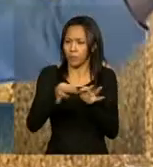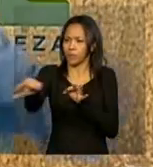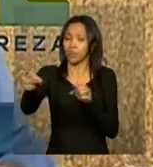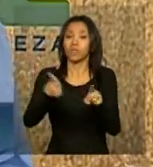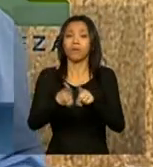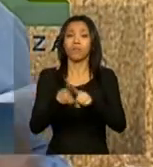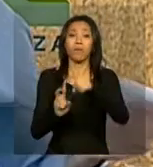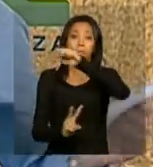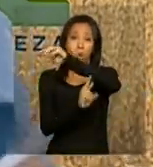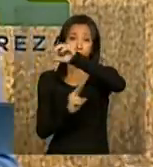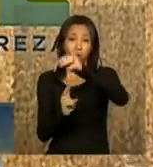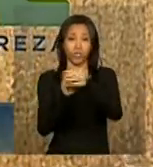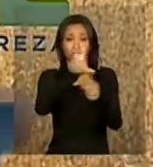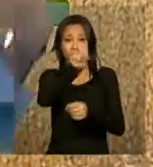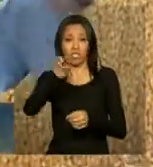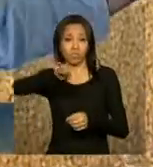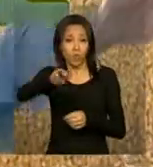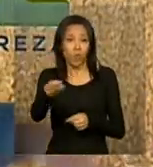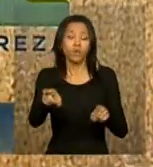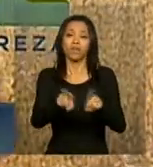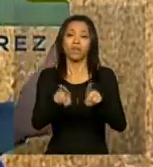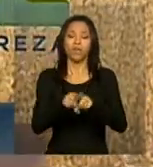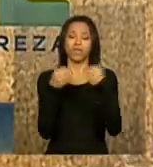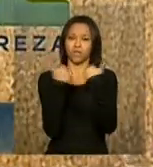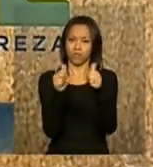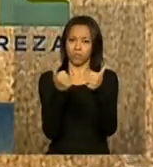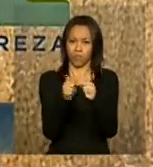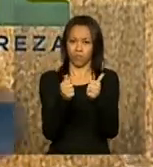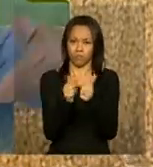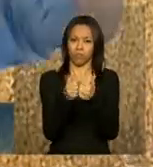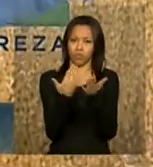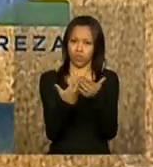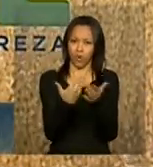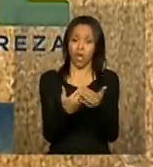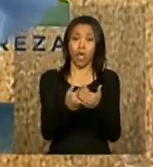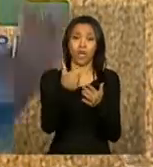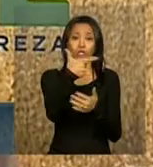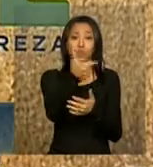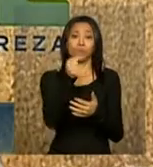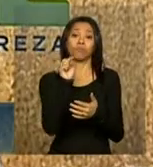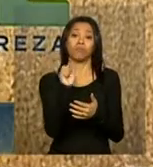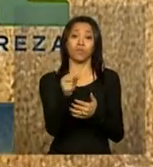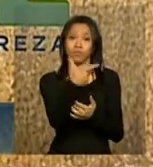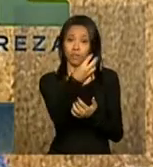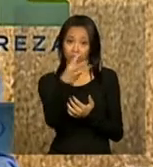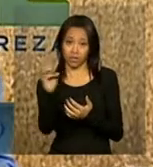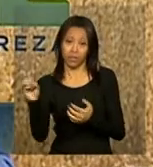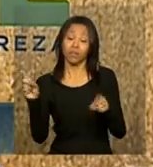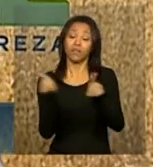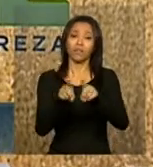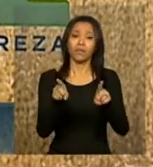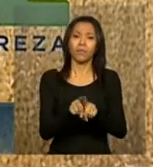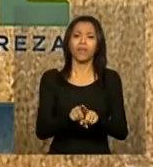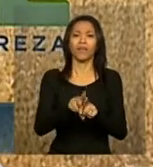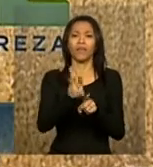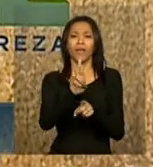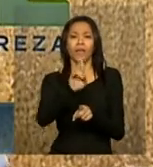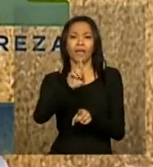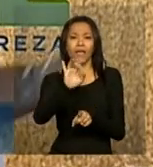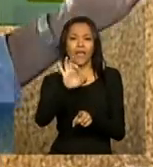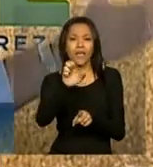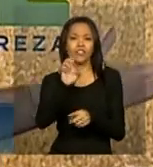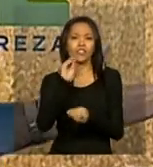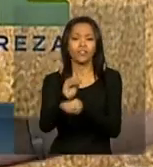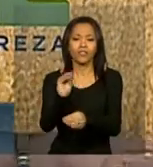500 milhões, transporte escolar de 2.300, rede para 200 mil produtores da agricultura